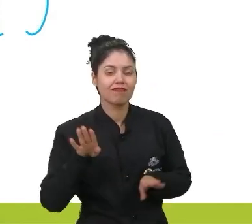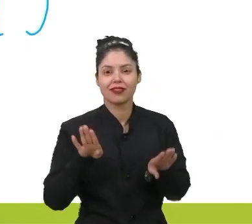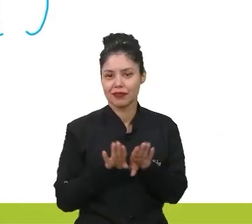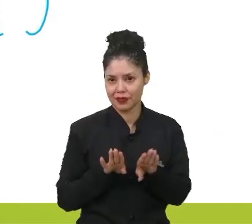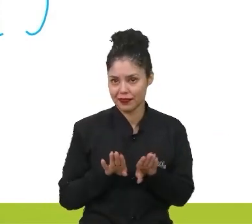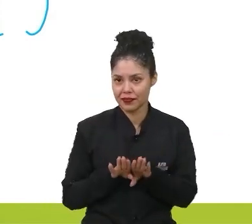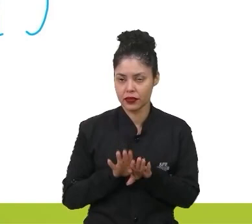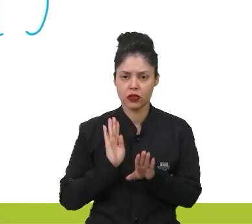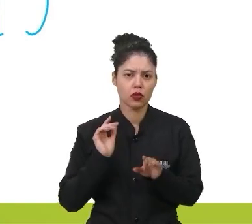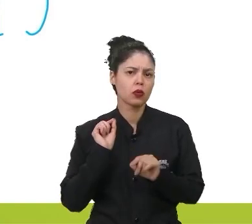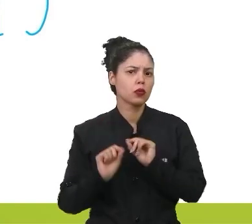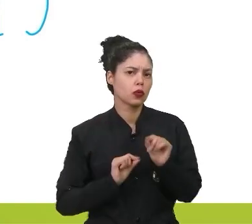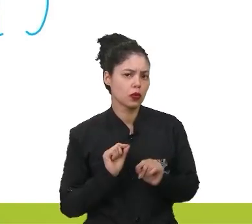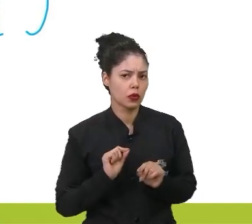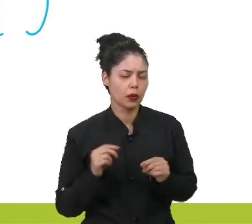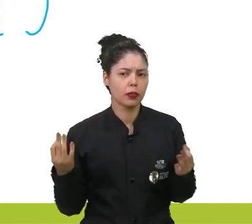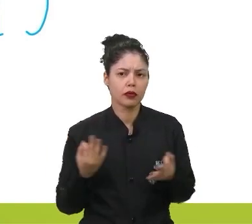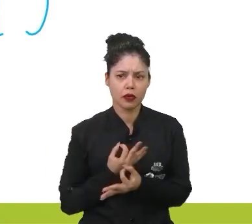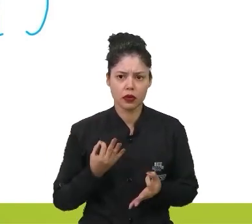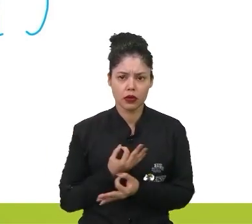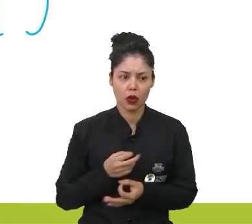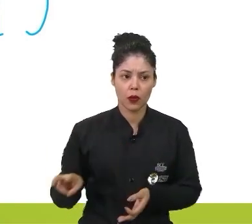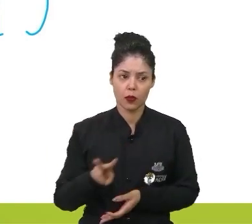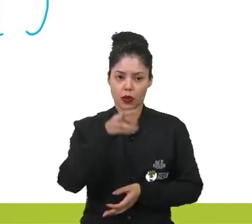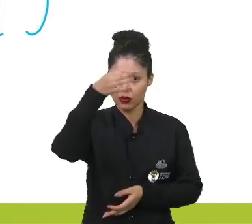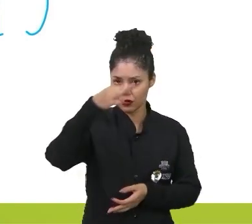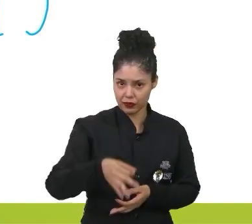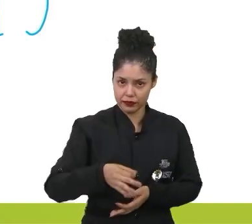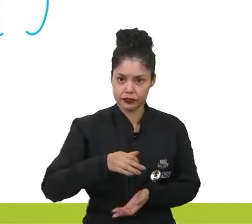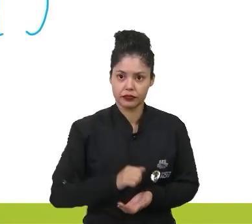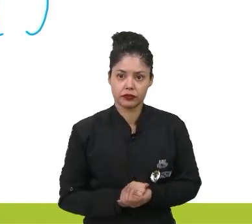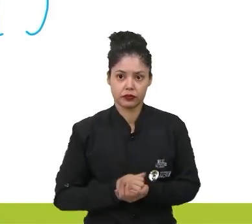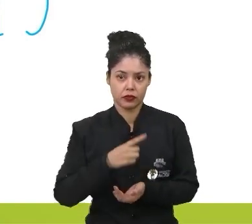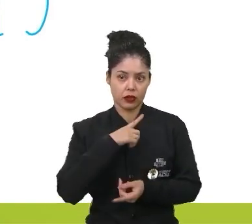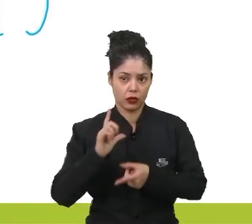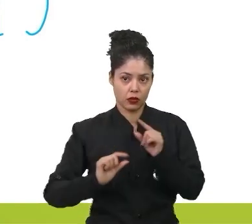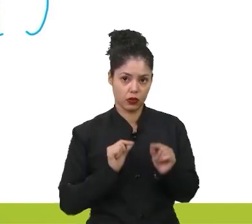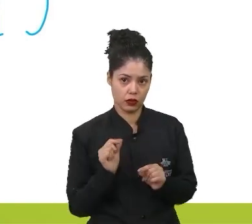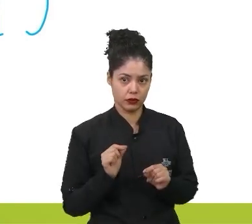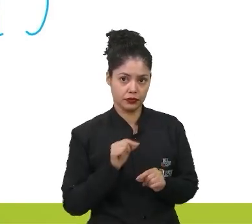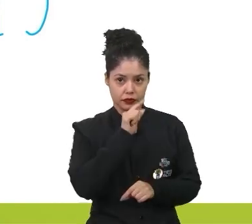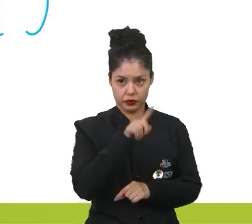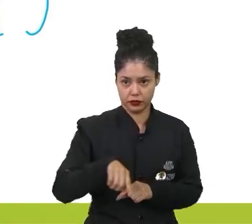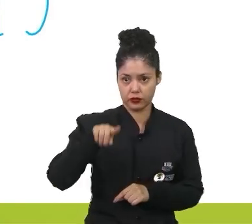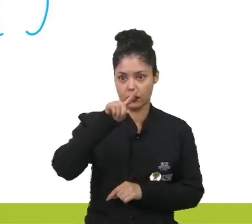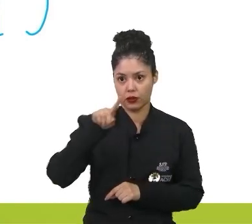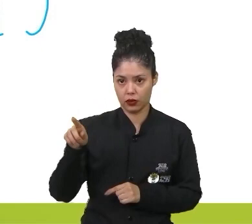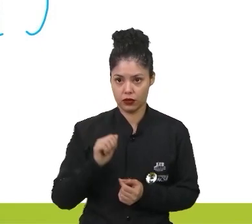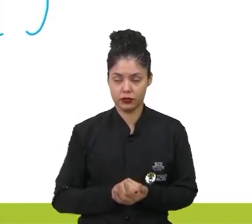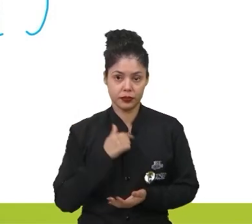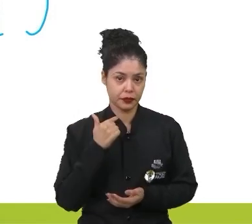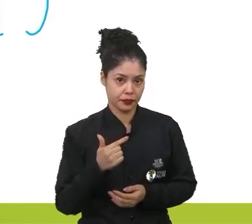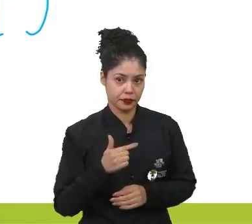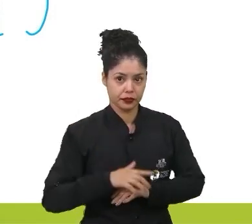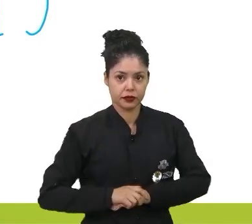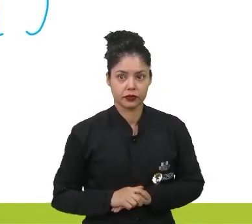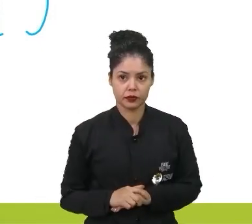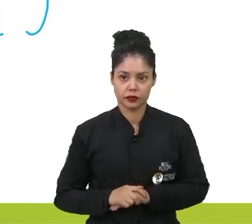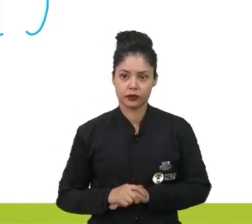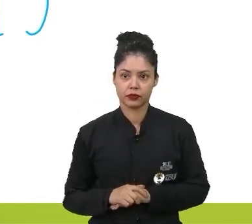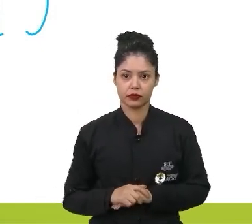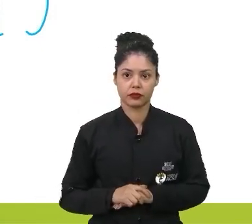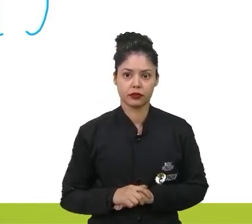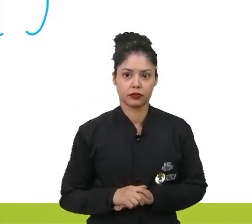Ou seja, o que é um quadrado perfeito? É um valor exato, gente. Então eu tenho aqui, raiz quadrada de 4 dá 2, raiz